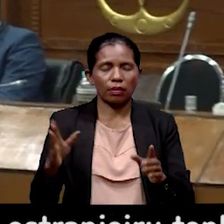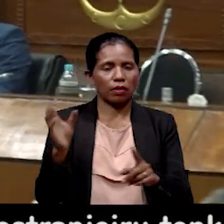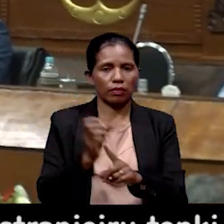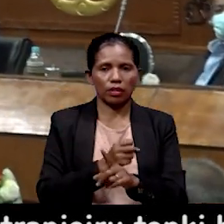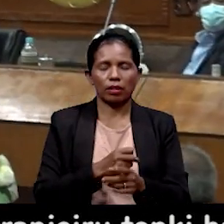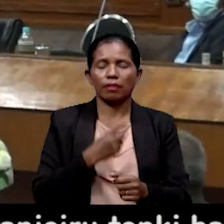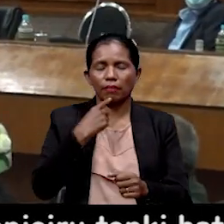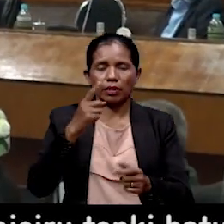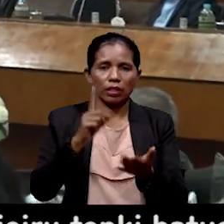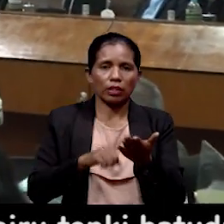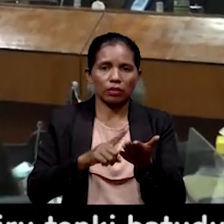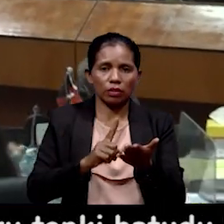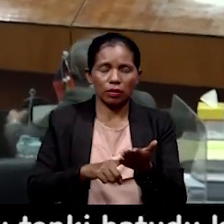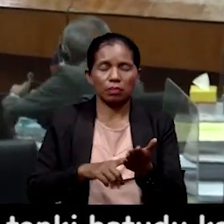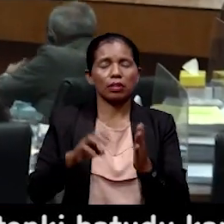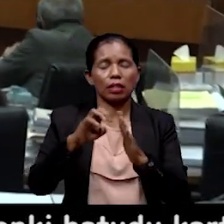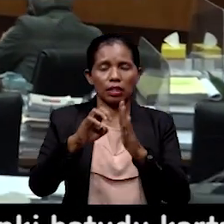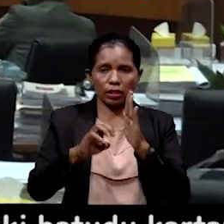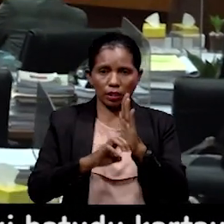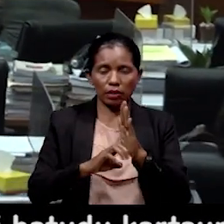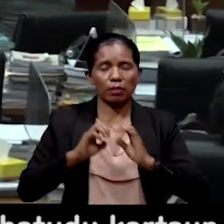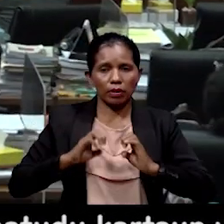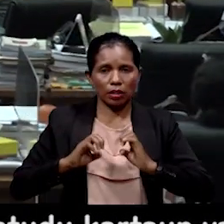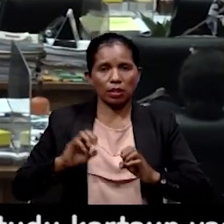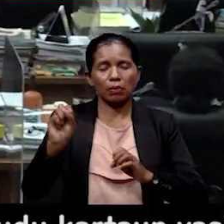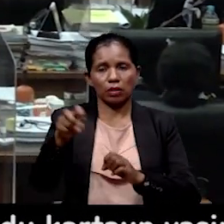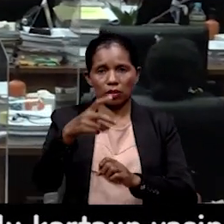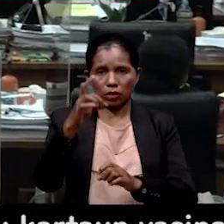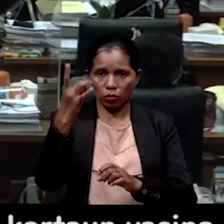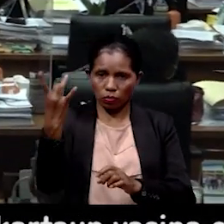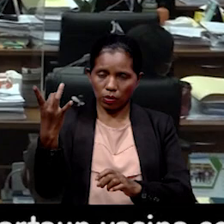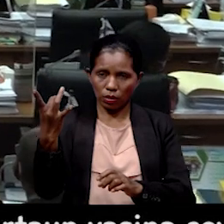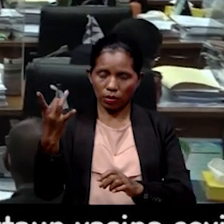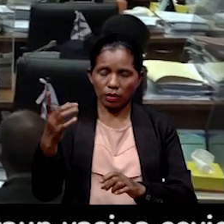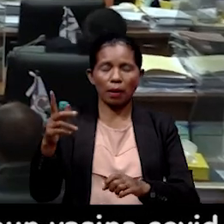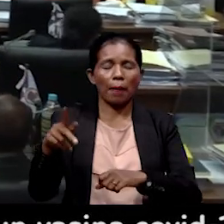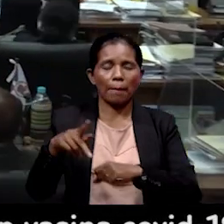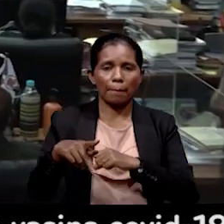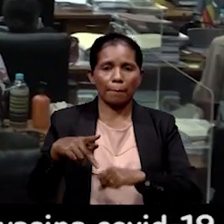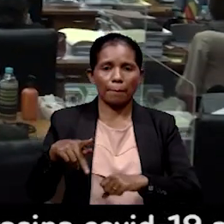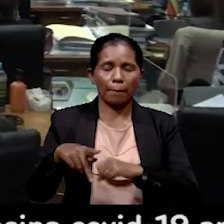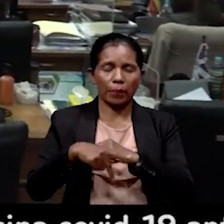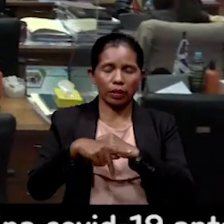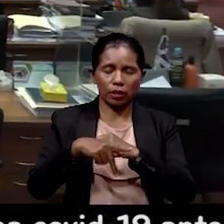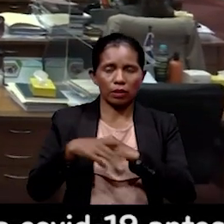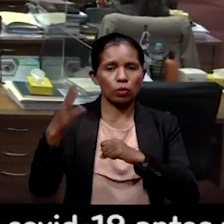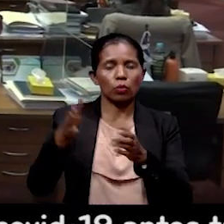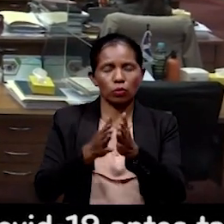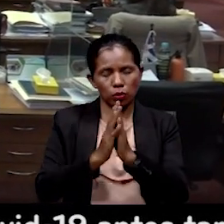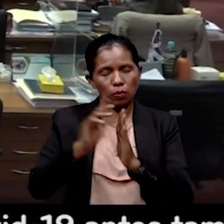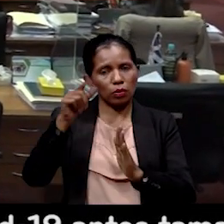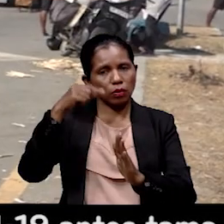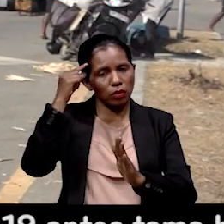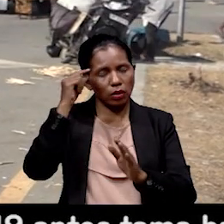a discussão da extensão estado de emergência Badala Sanulu Resengualu, né? Bancada parlamentar Sira exige o governo.